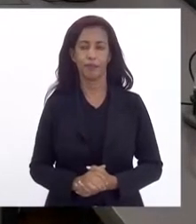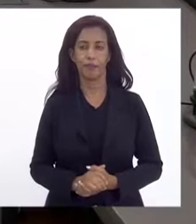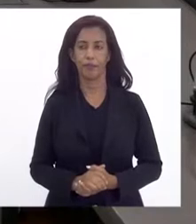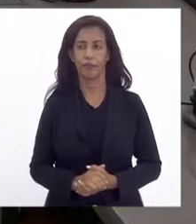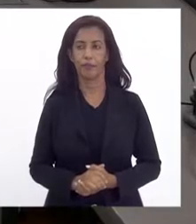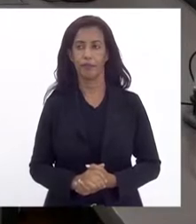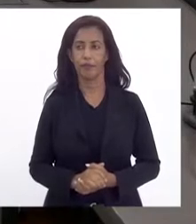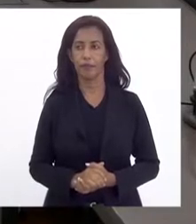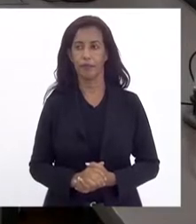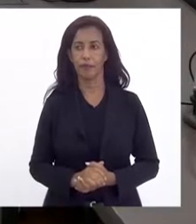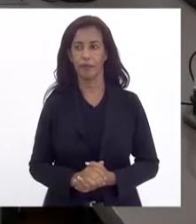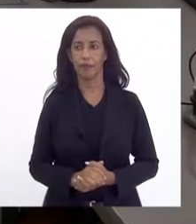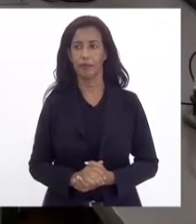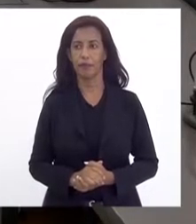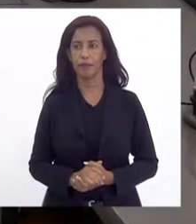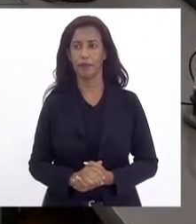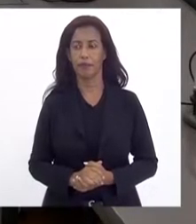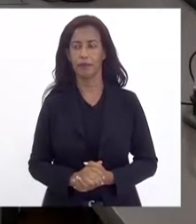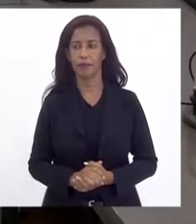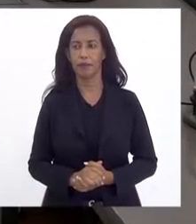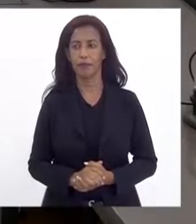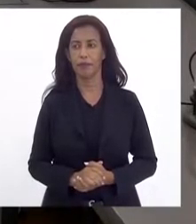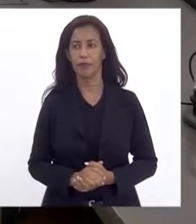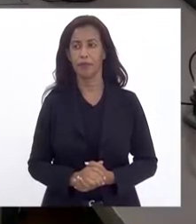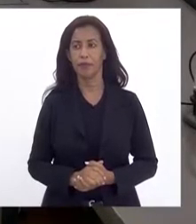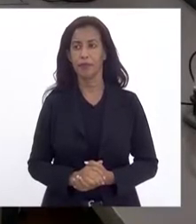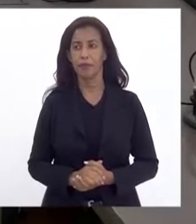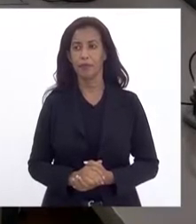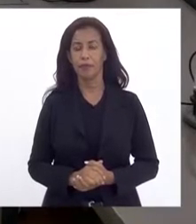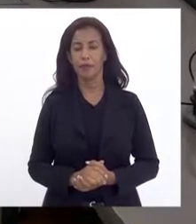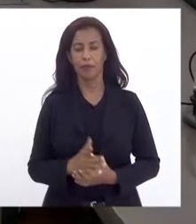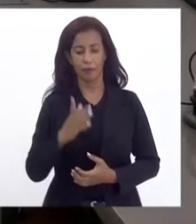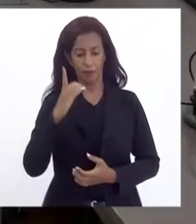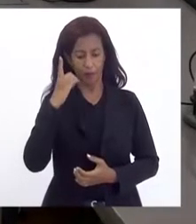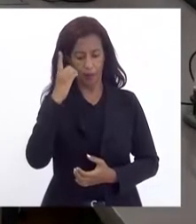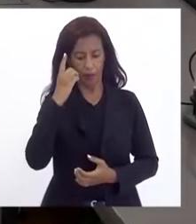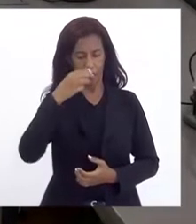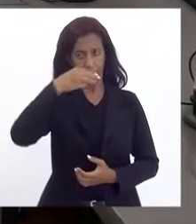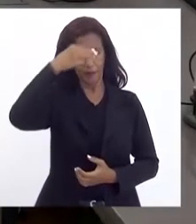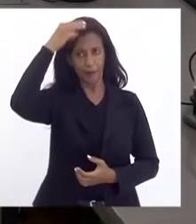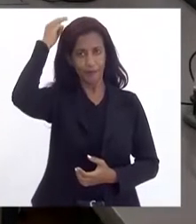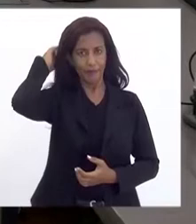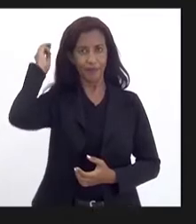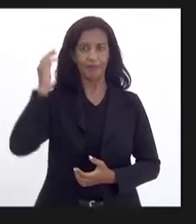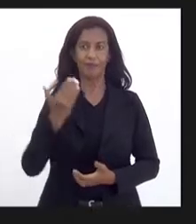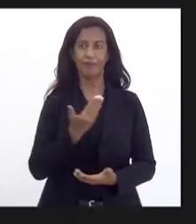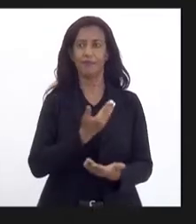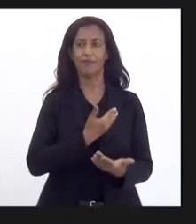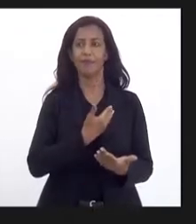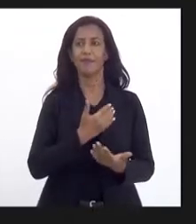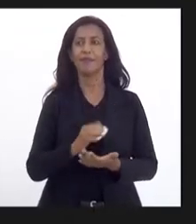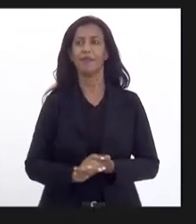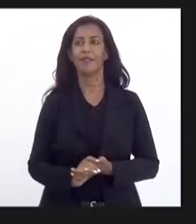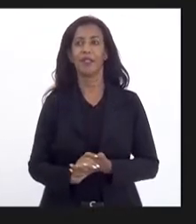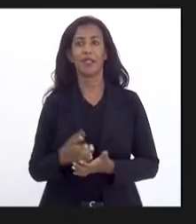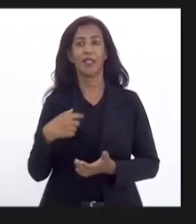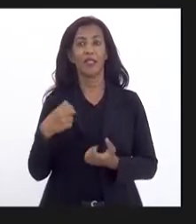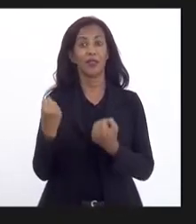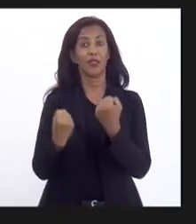Sobre deliberação da audiência pública. Deputado Márcio Pacheco, colegas, eu estou aqui em